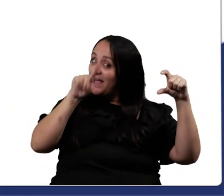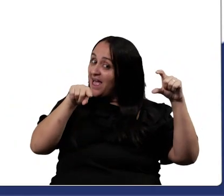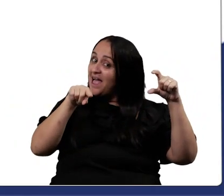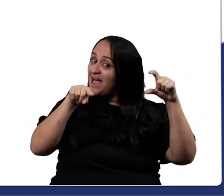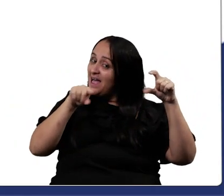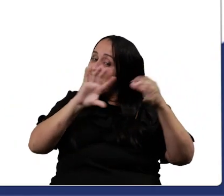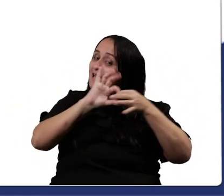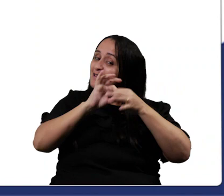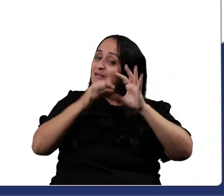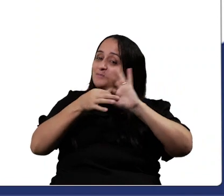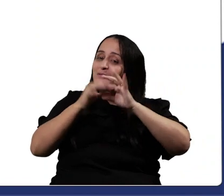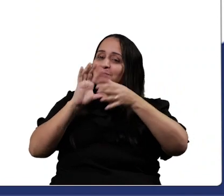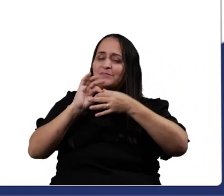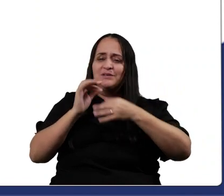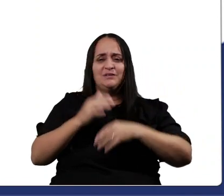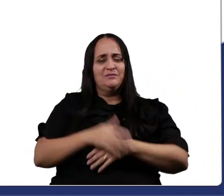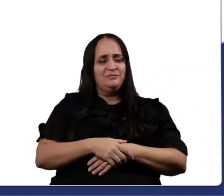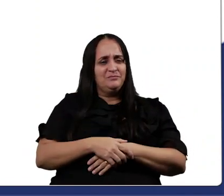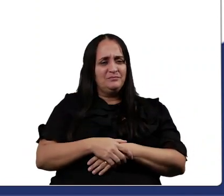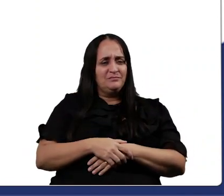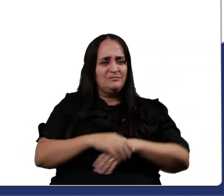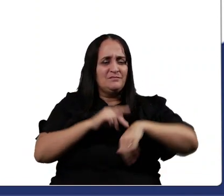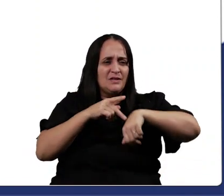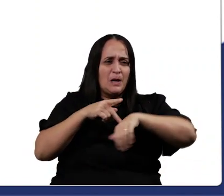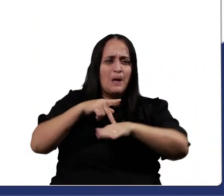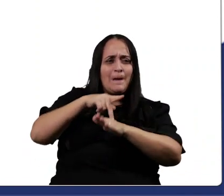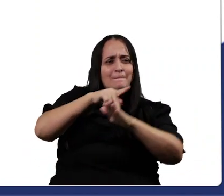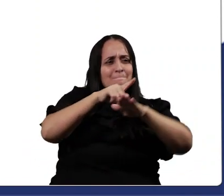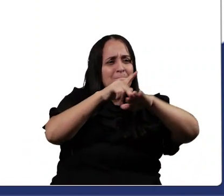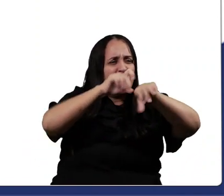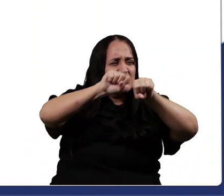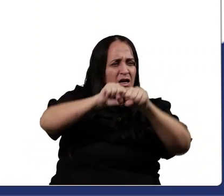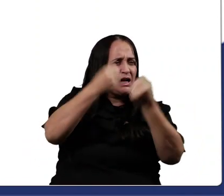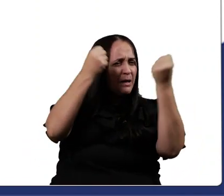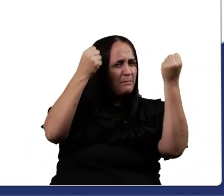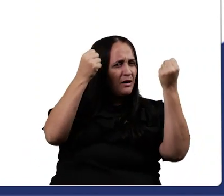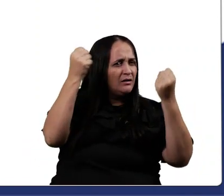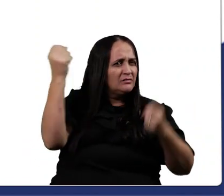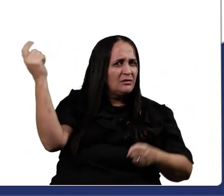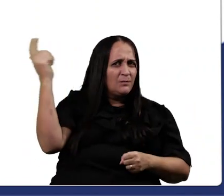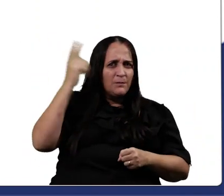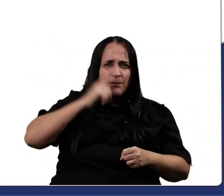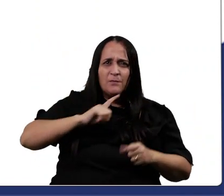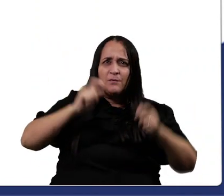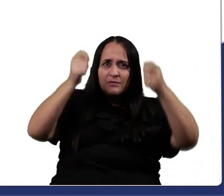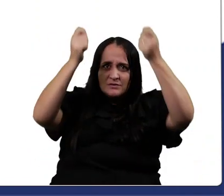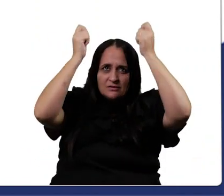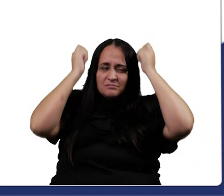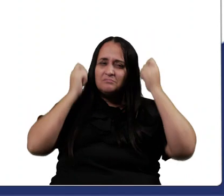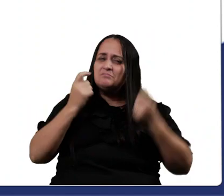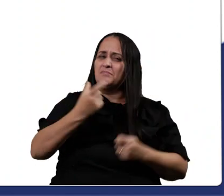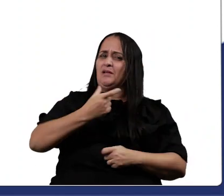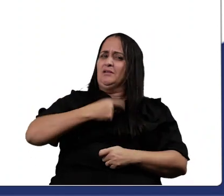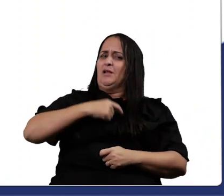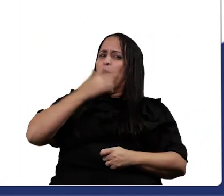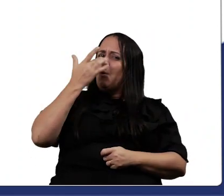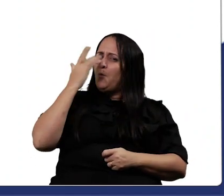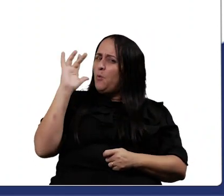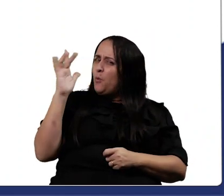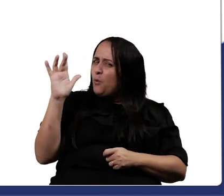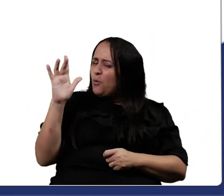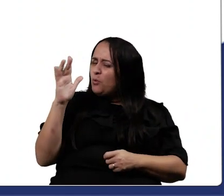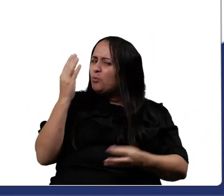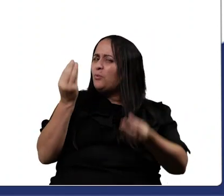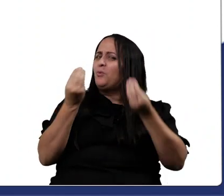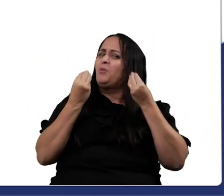Prancha quebrada leva medalha de ouro no surf. Como assim?